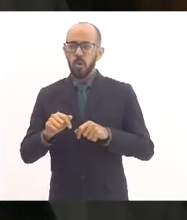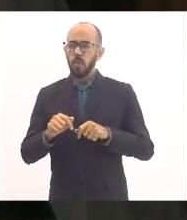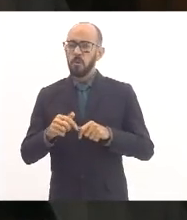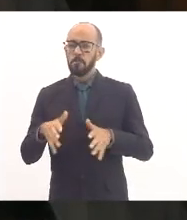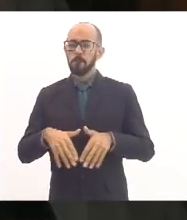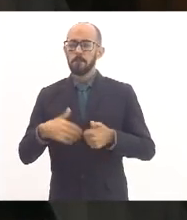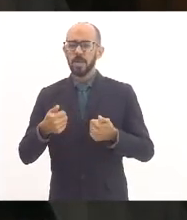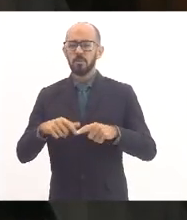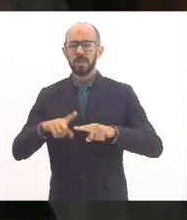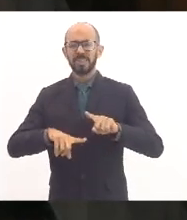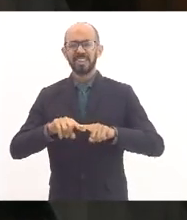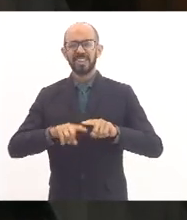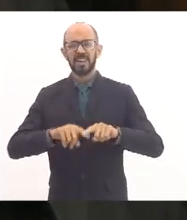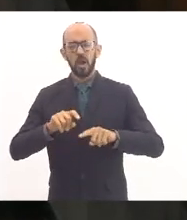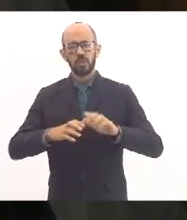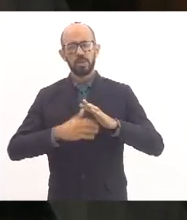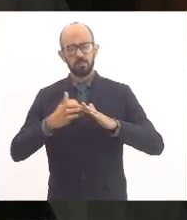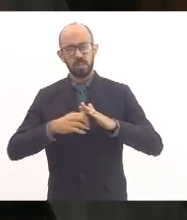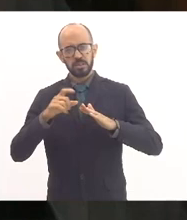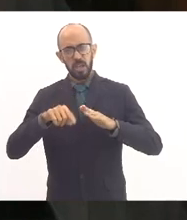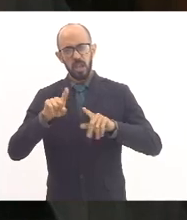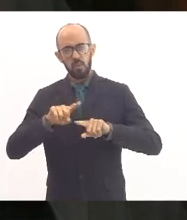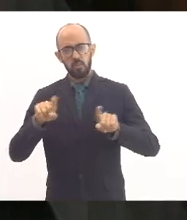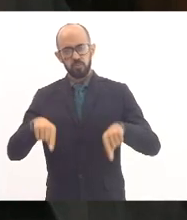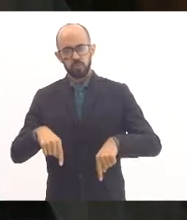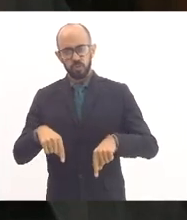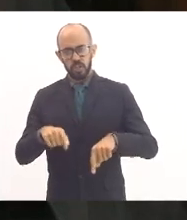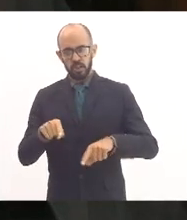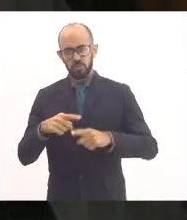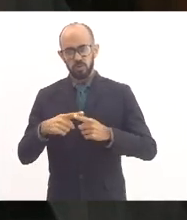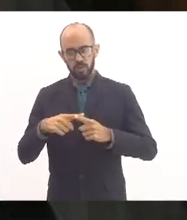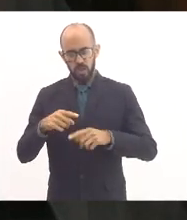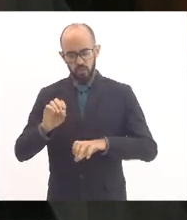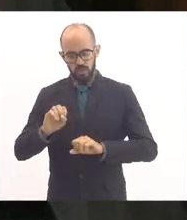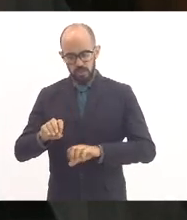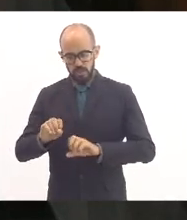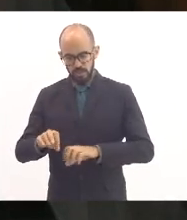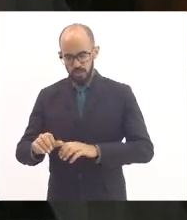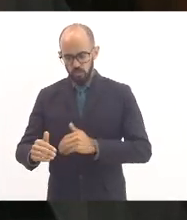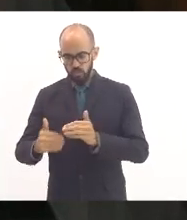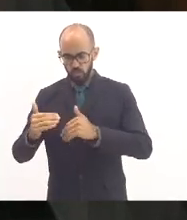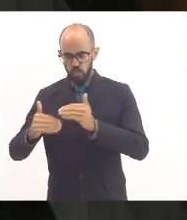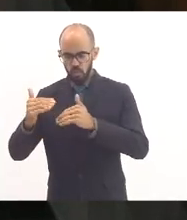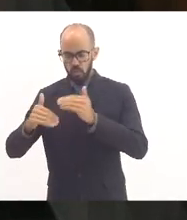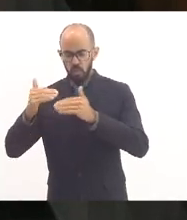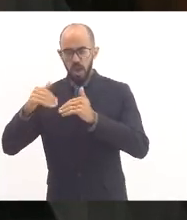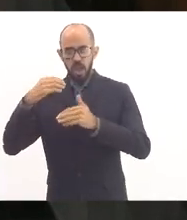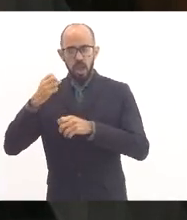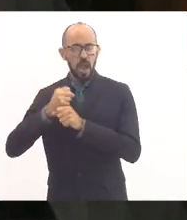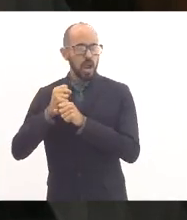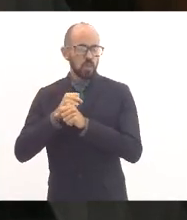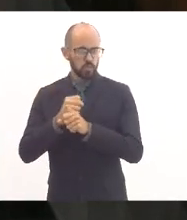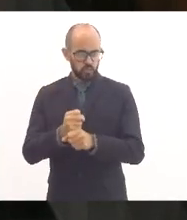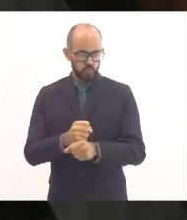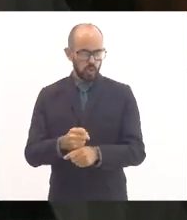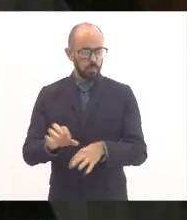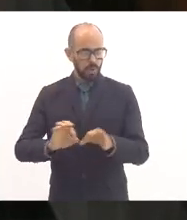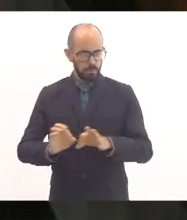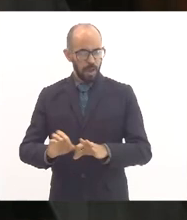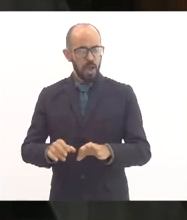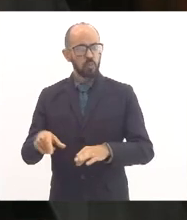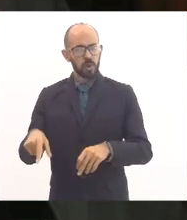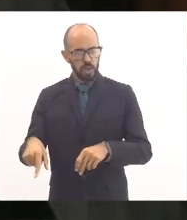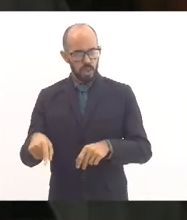é o nosso funcionário porque eu forma esse funcionário ao longo de muitos anos porque eu preparei esse funcionário